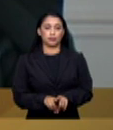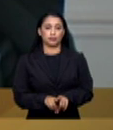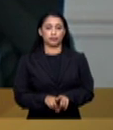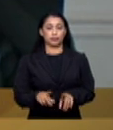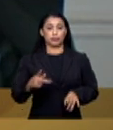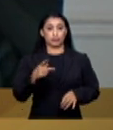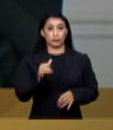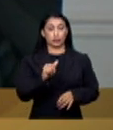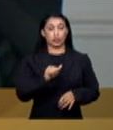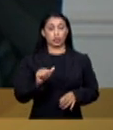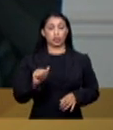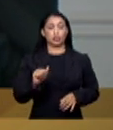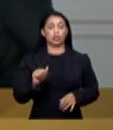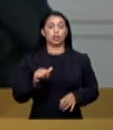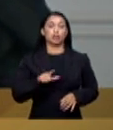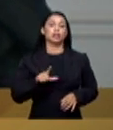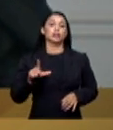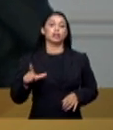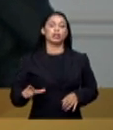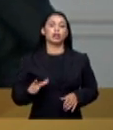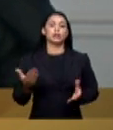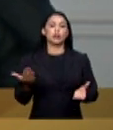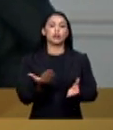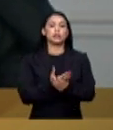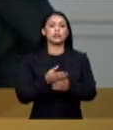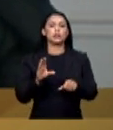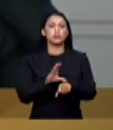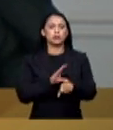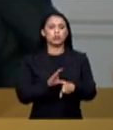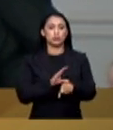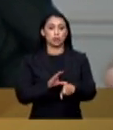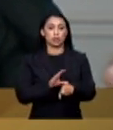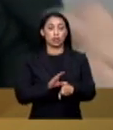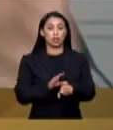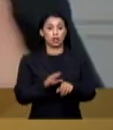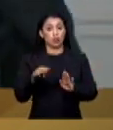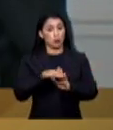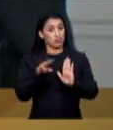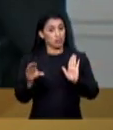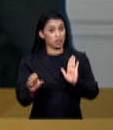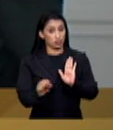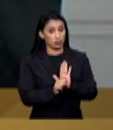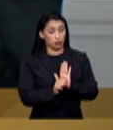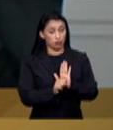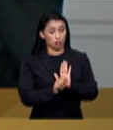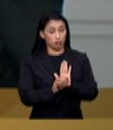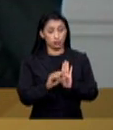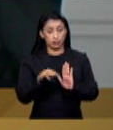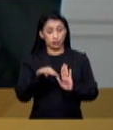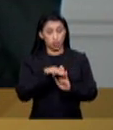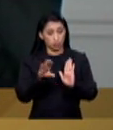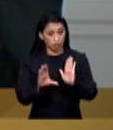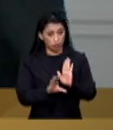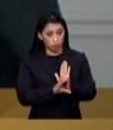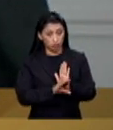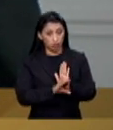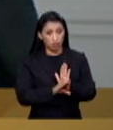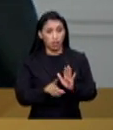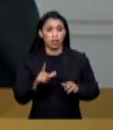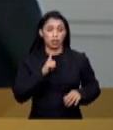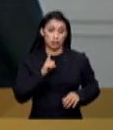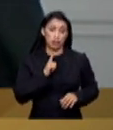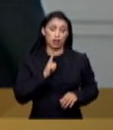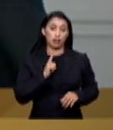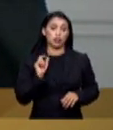penal são ações constitucionais, e a questão da cautelaridade é íncita a essas ações constitucionais, sob